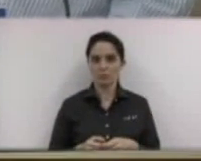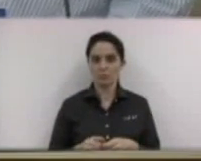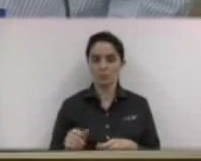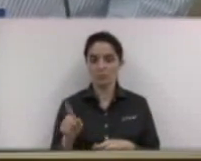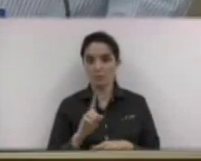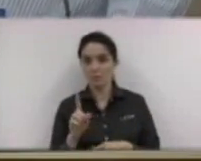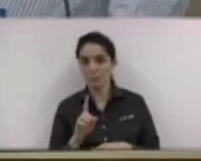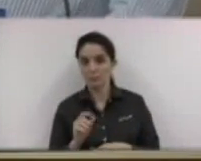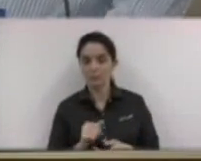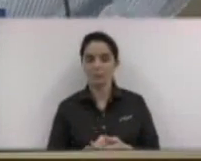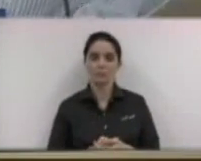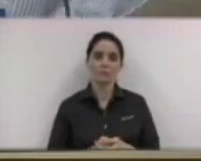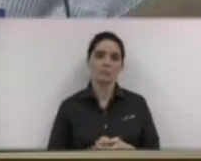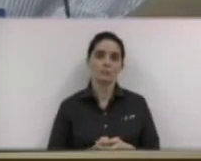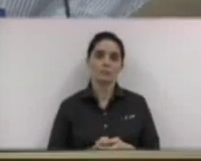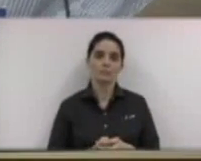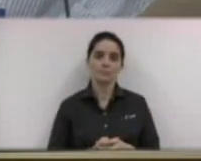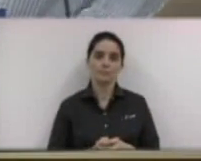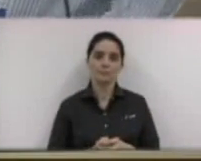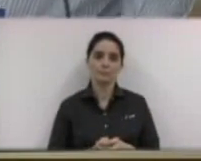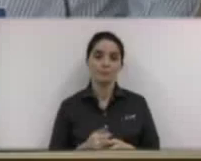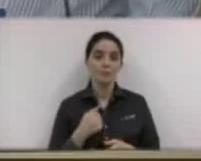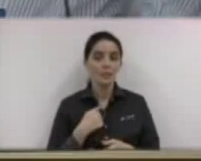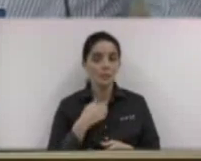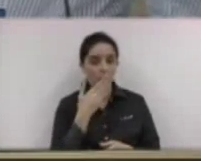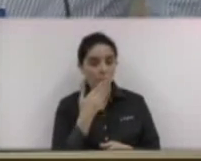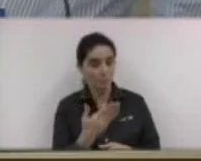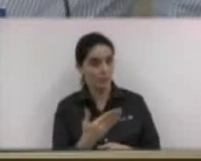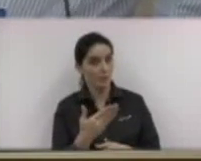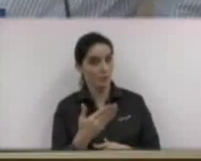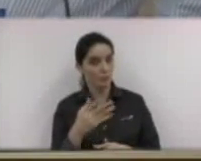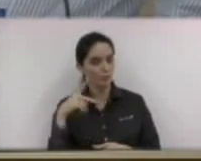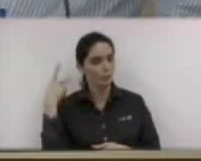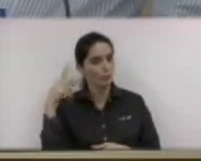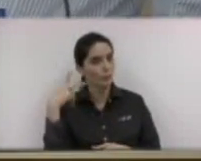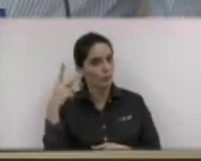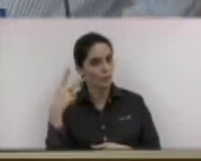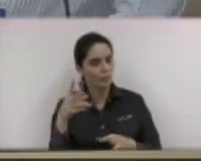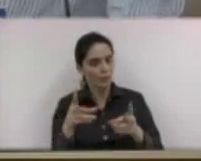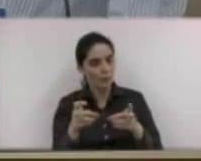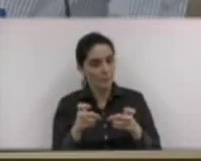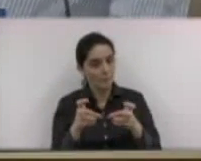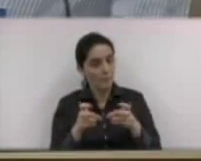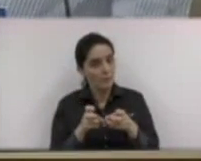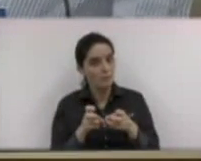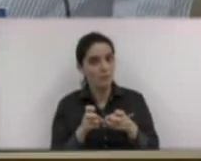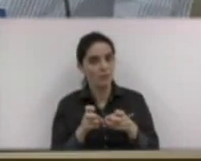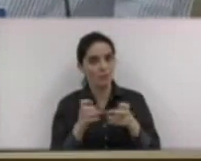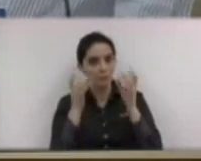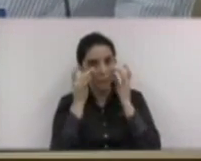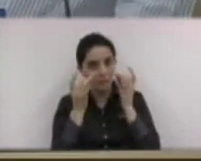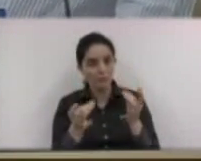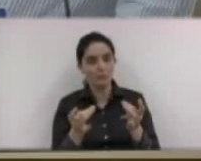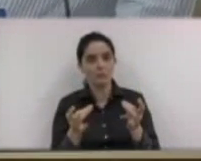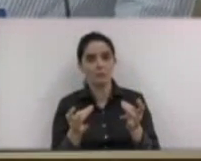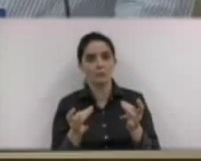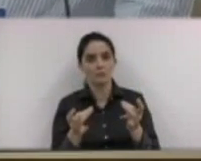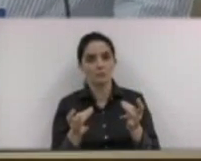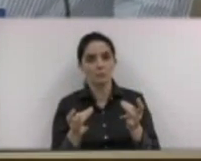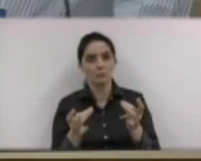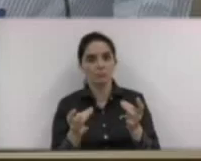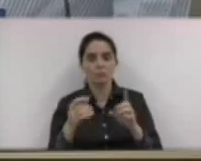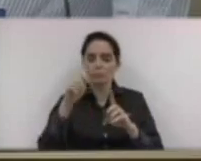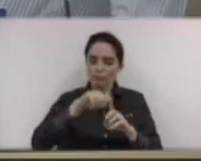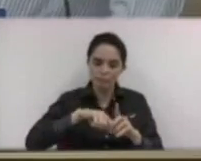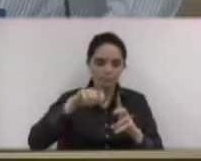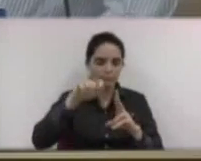barco. Então, eu quero que os vereadores possam também estar atentos a essas coisas, porque não está fácil. Todo mês é isso